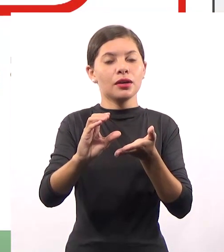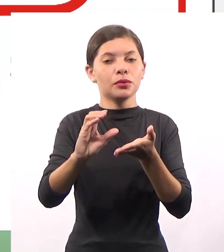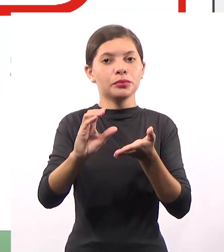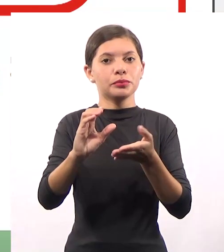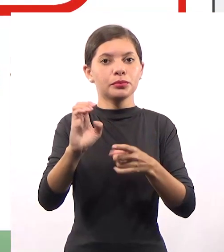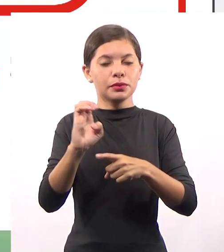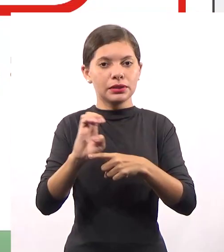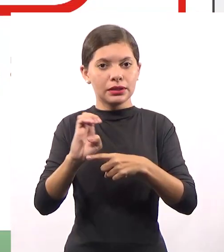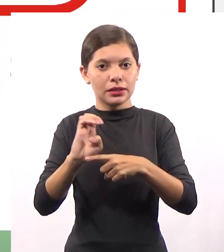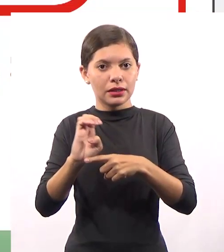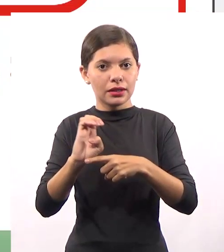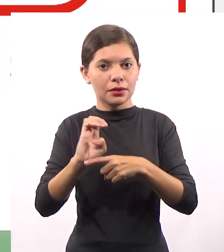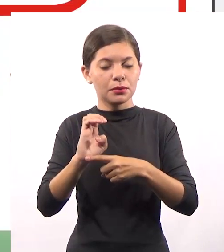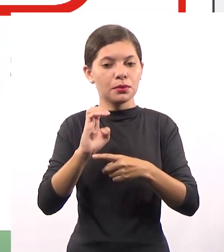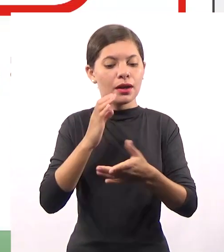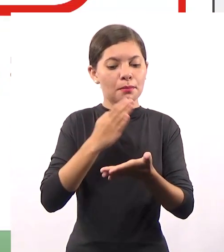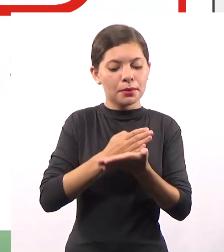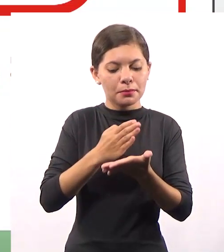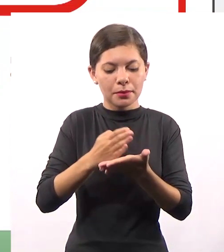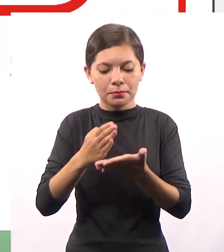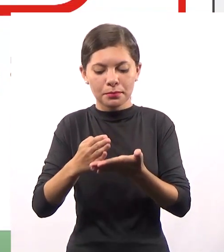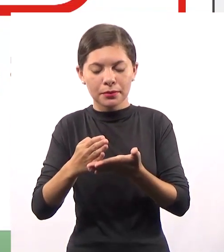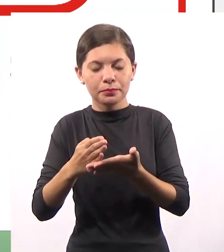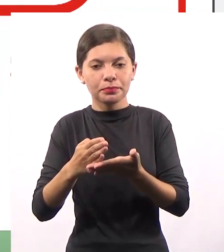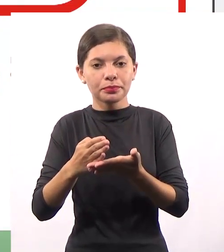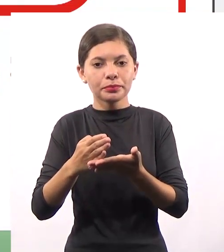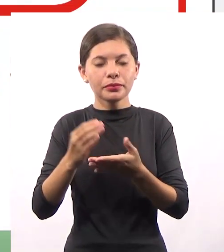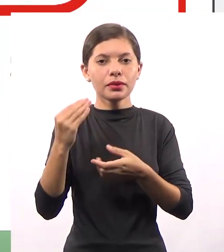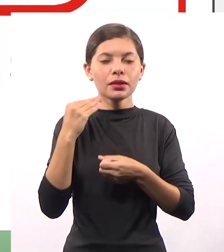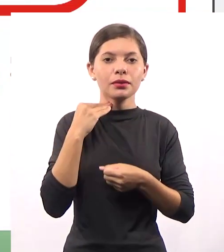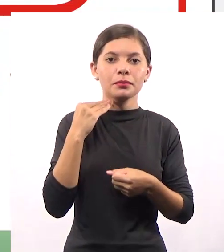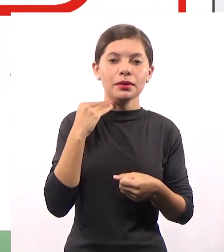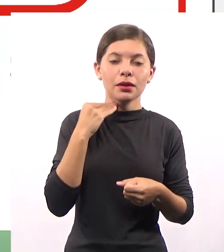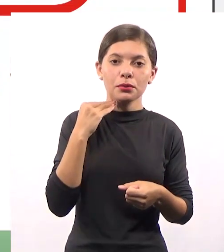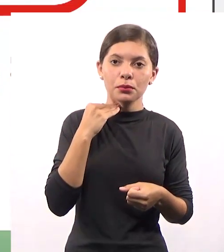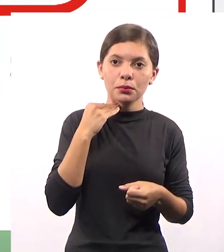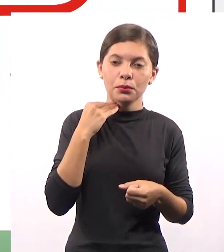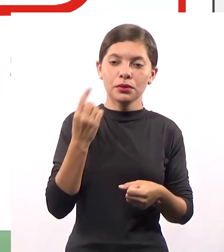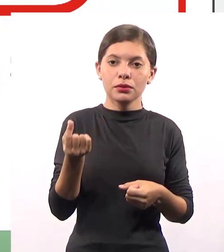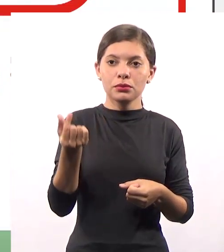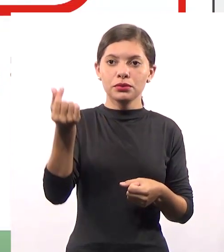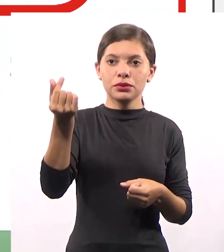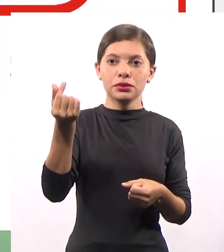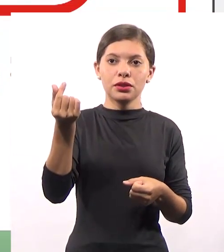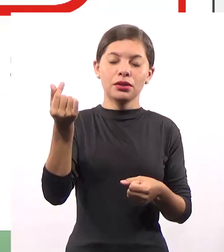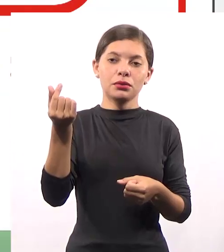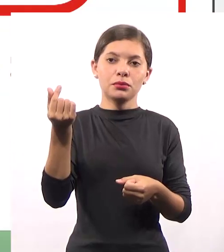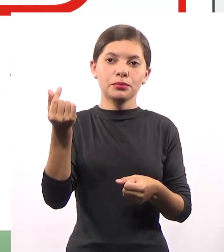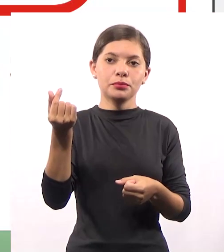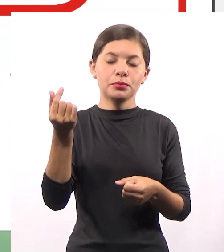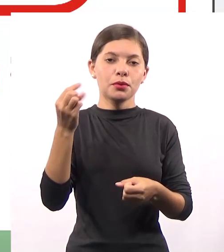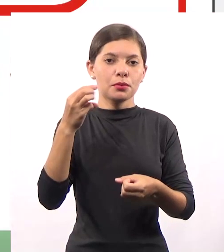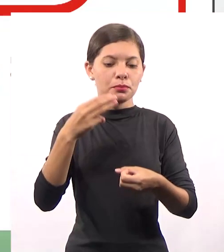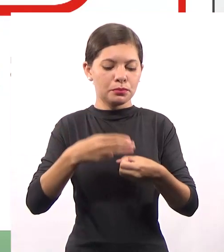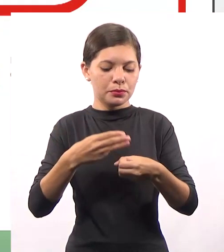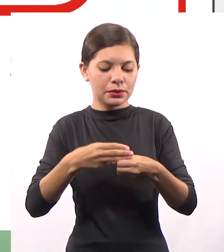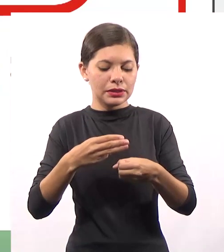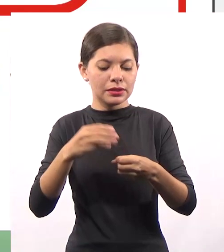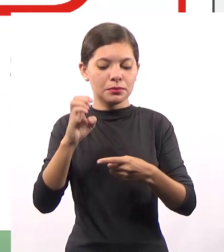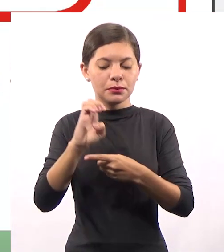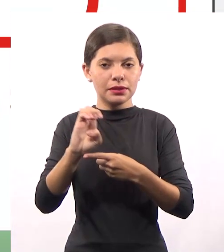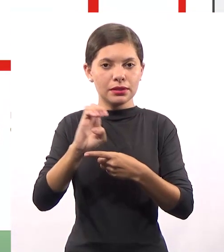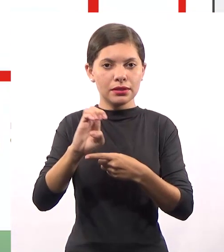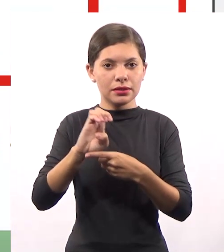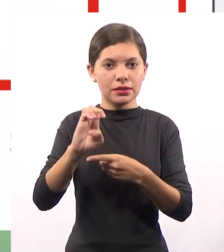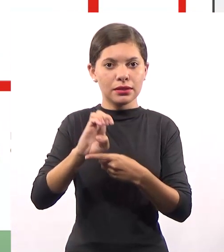ao Fundo Contábil Estadual, onde será repartido para a conta do Fundeb por município e por estado.